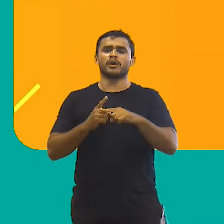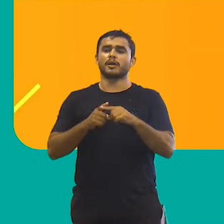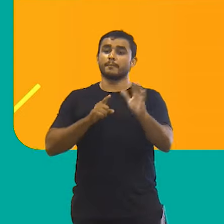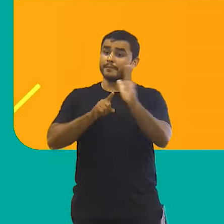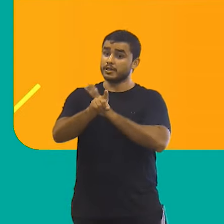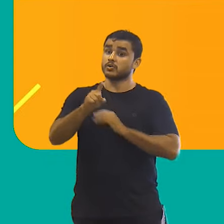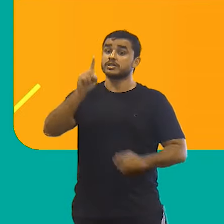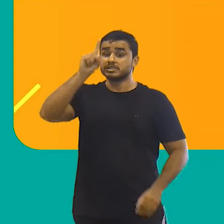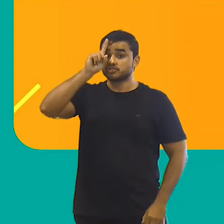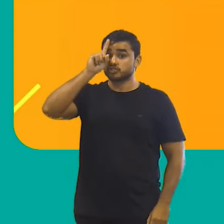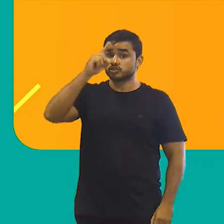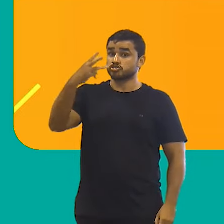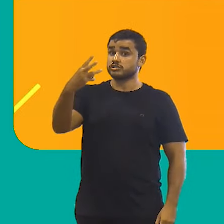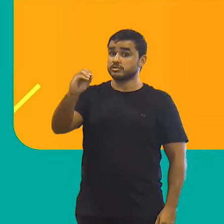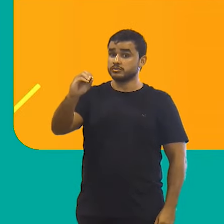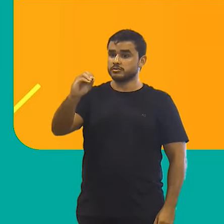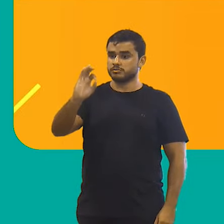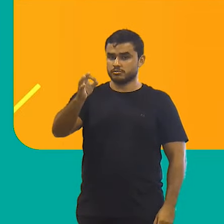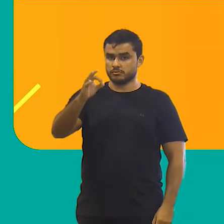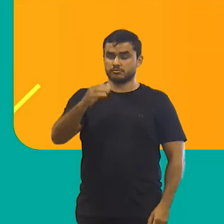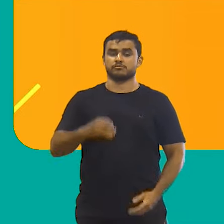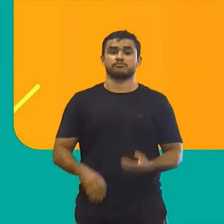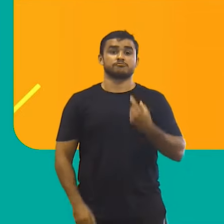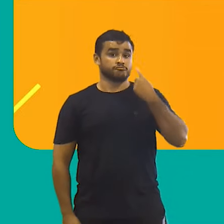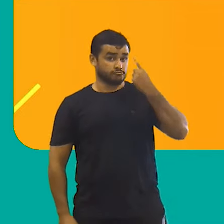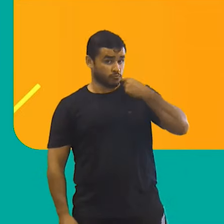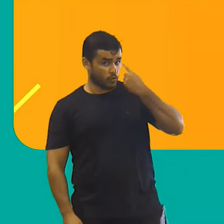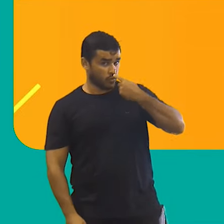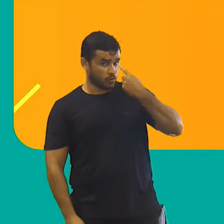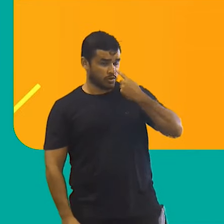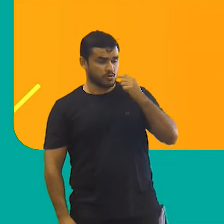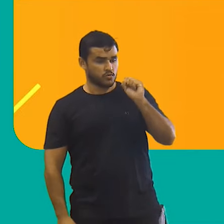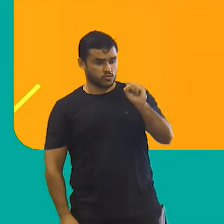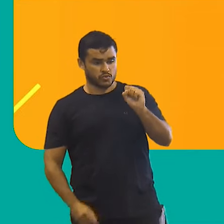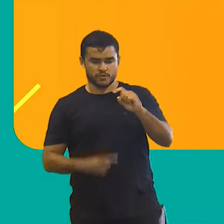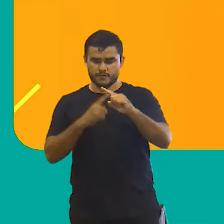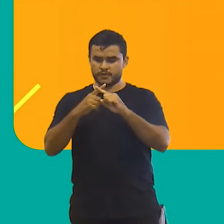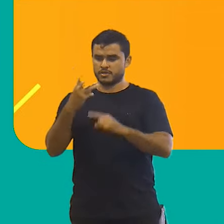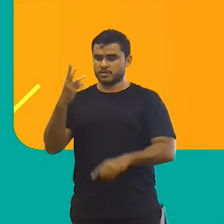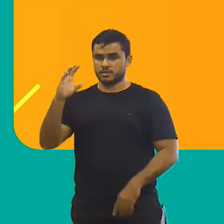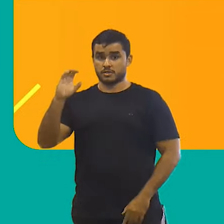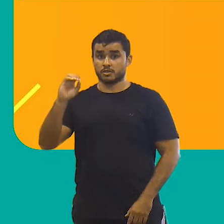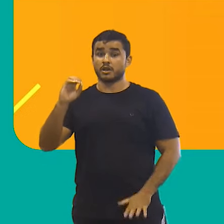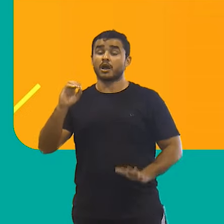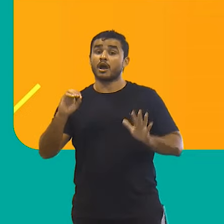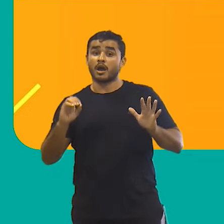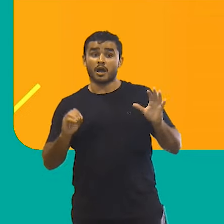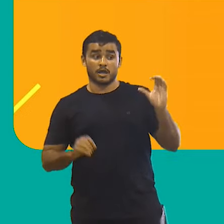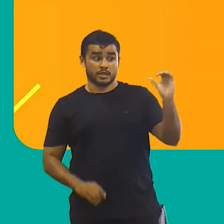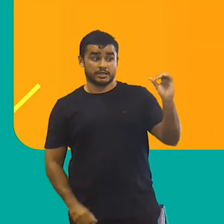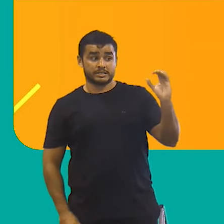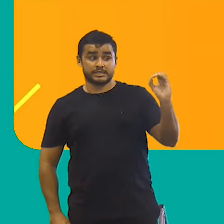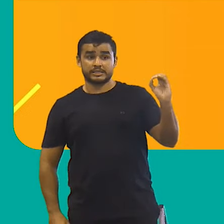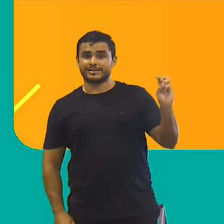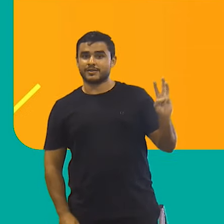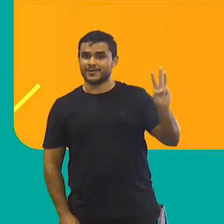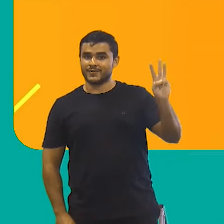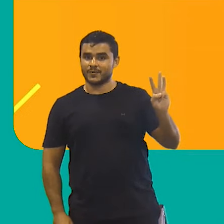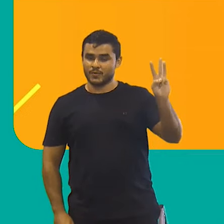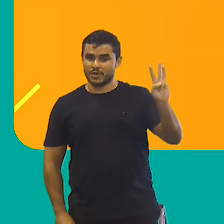tenho uma potência de 60 watts, que vai ficar durante 8 horas por dia, mas eu vou